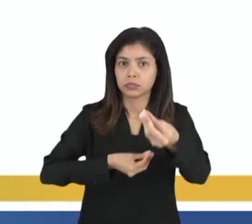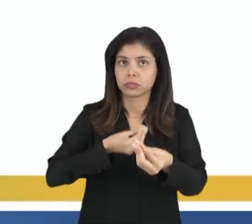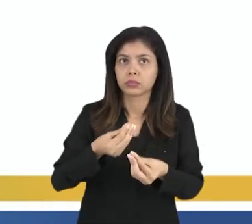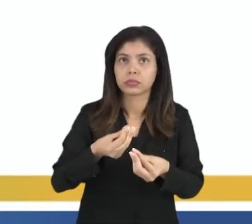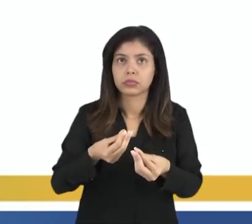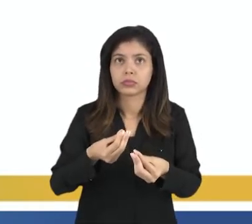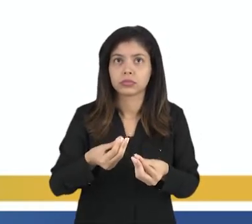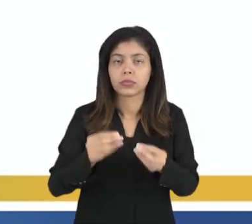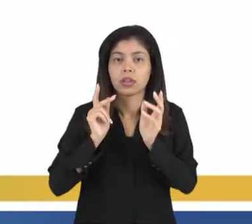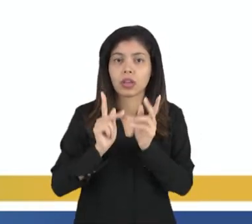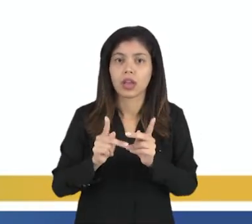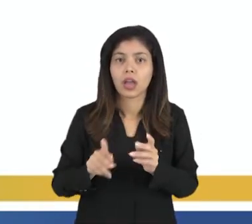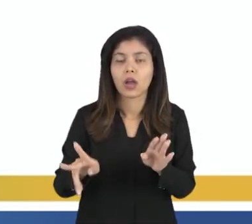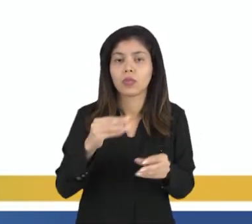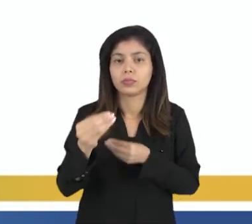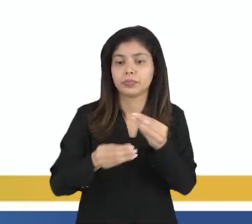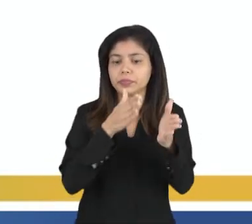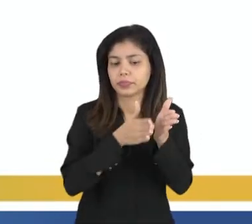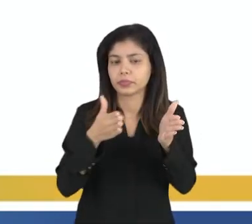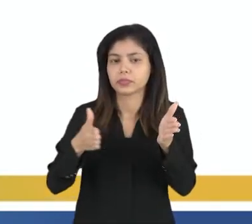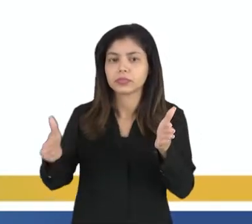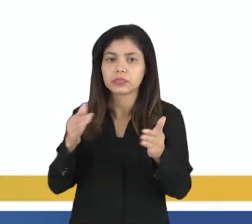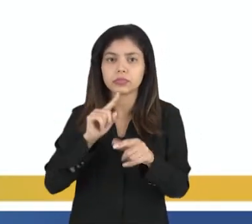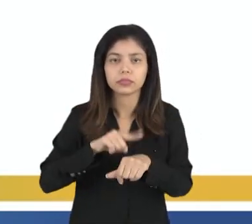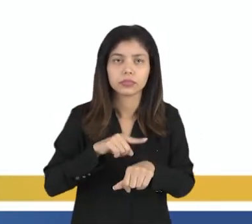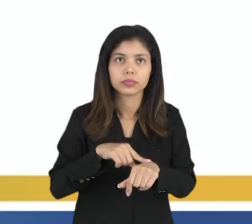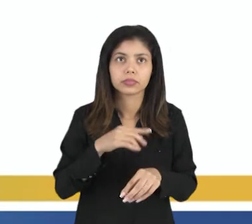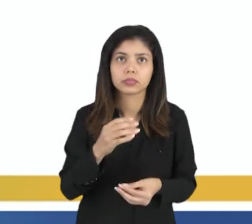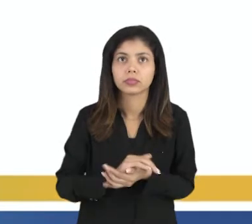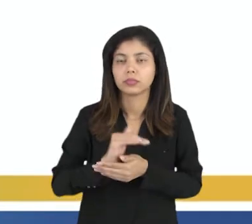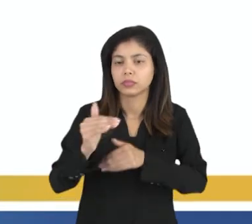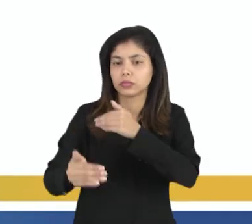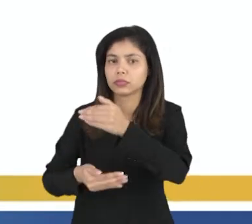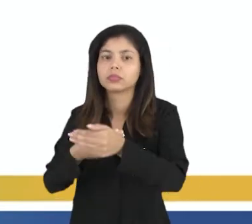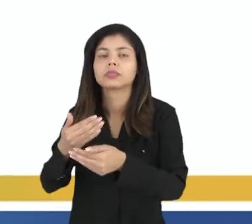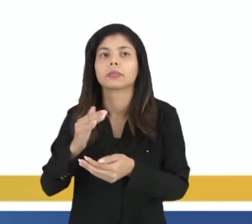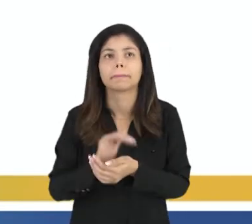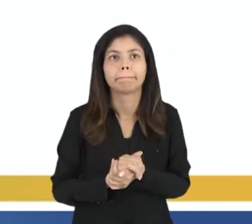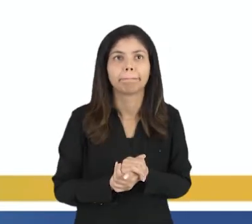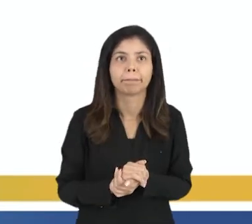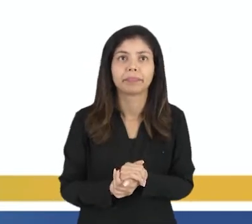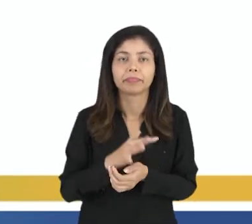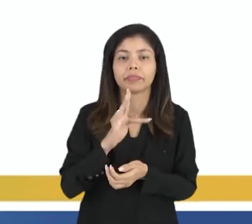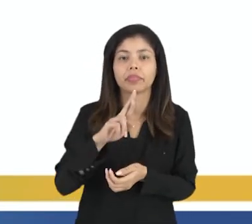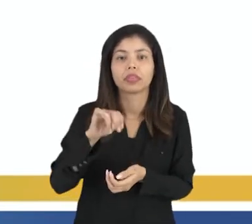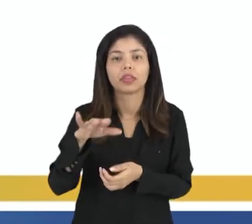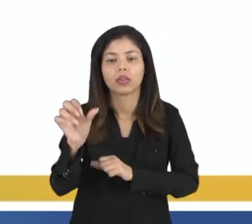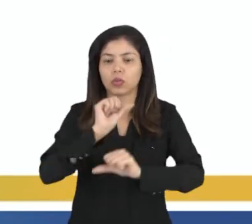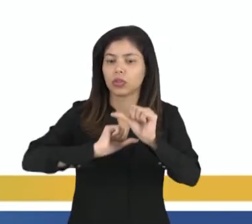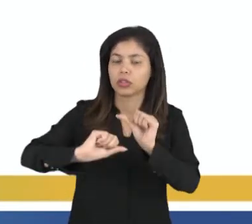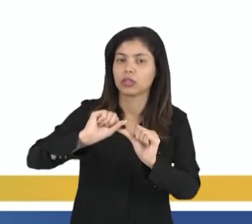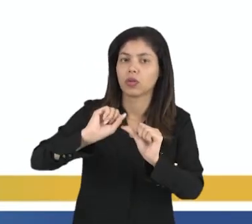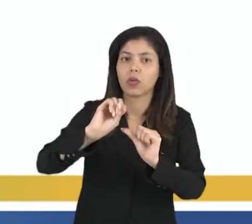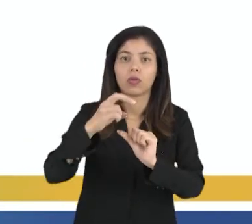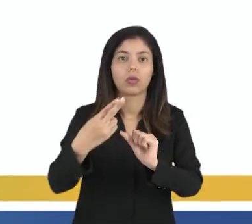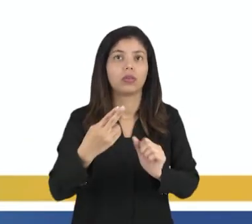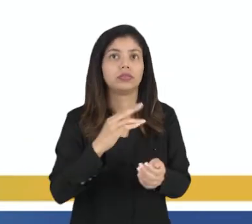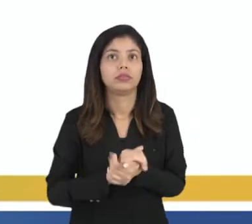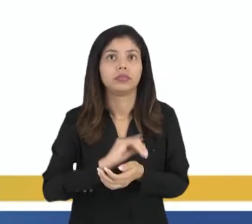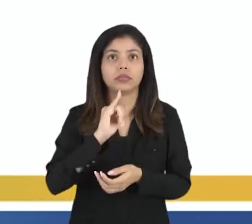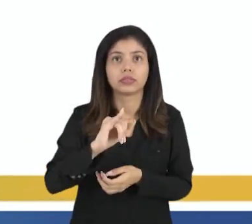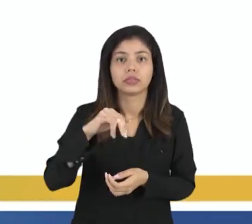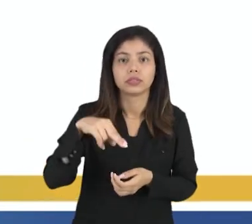irão se comportar com o passar do tempo. Ou seja, se os processos, se os fenômenos são reversíveis ou